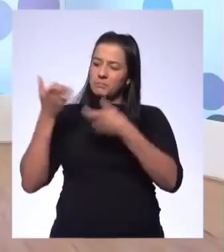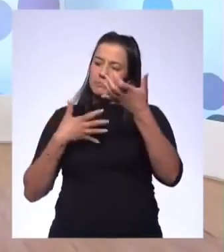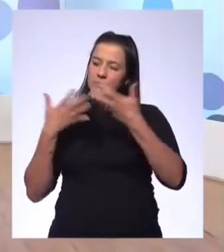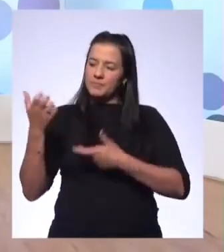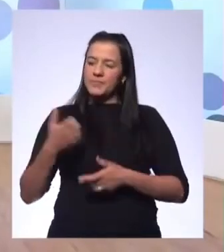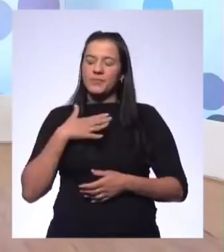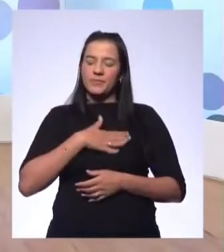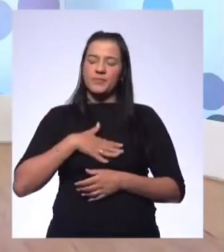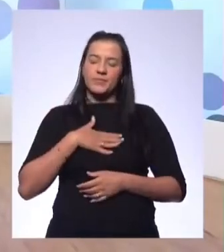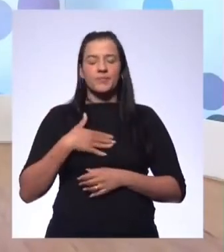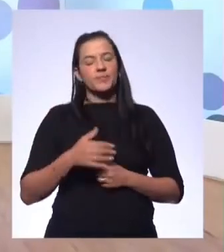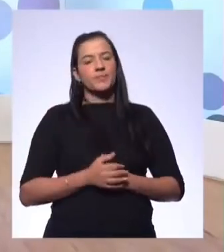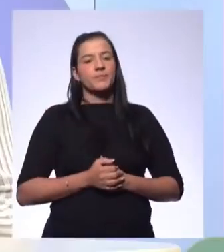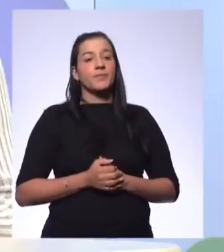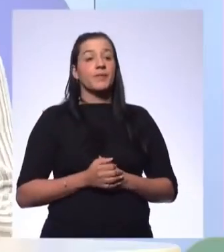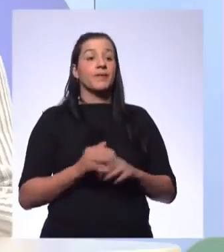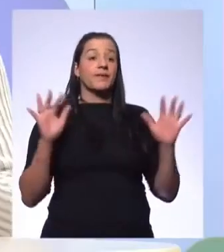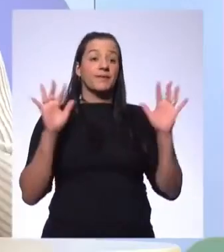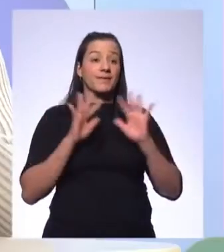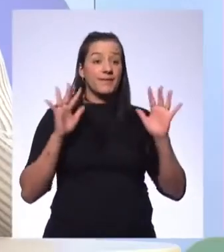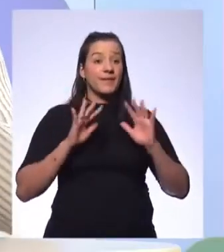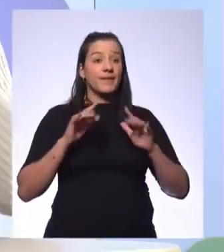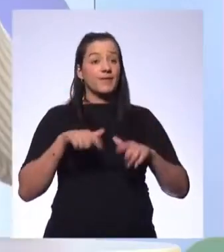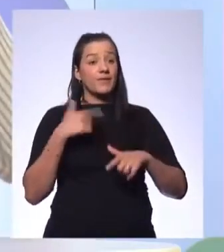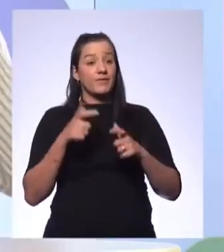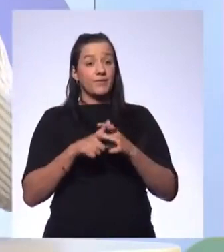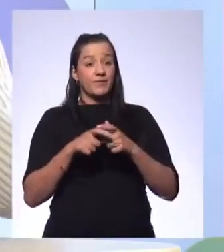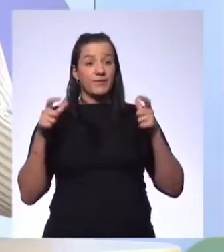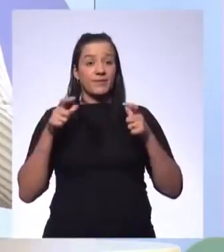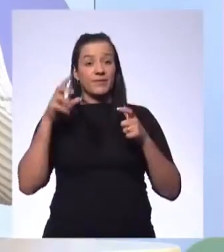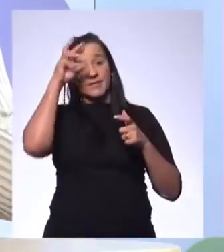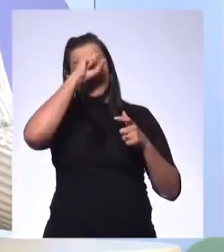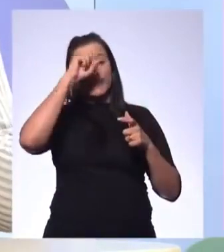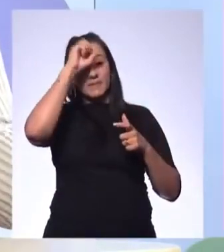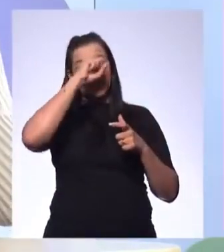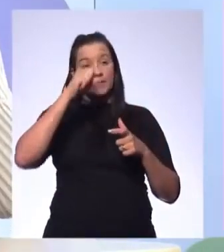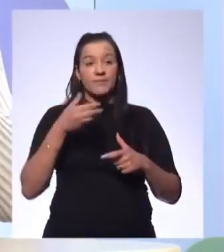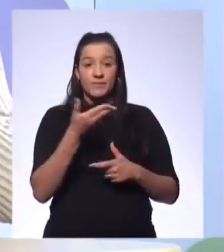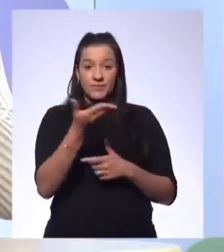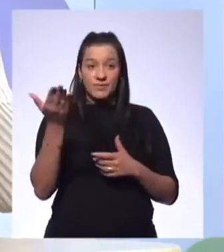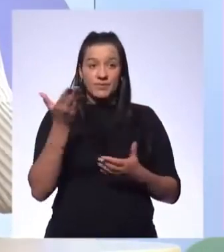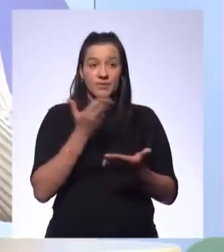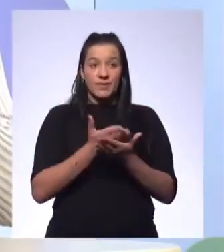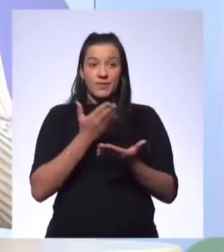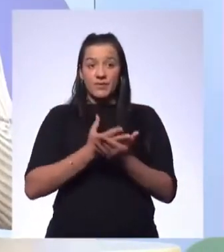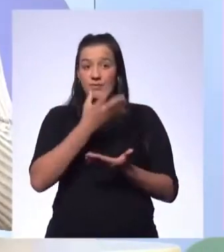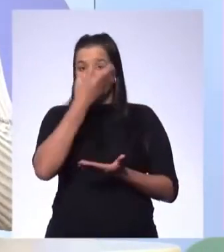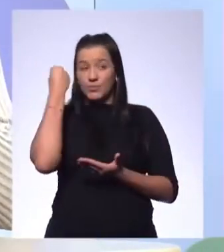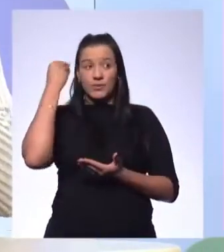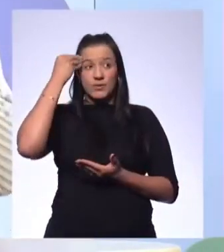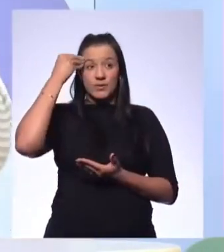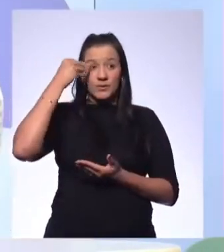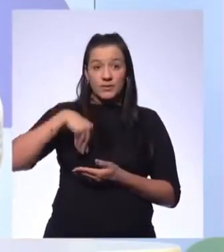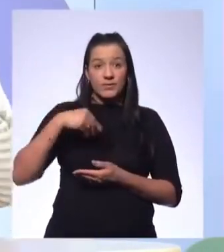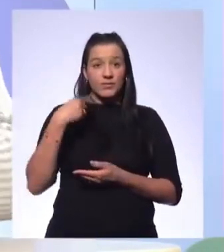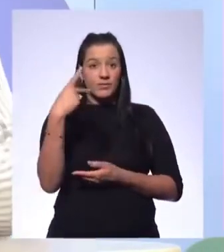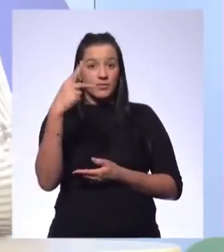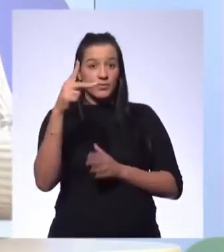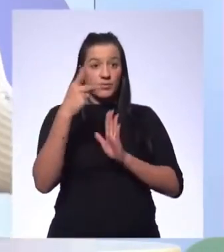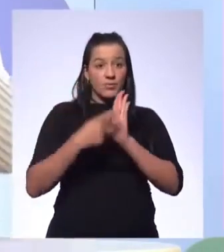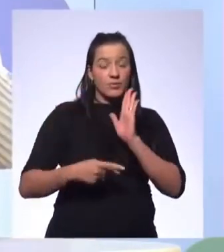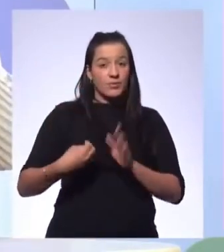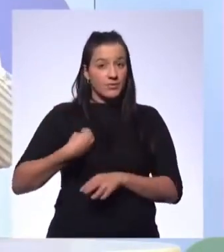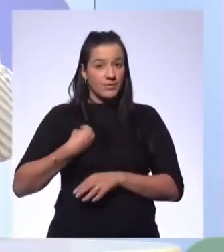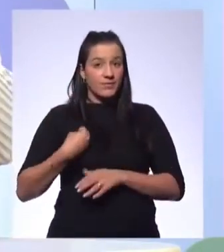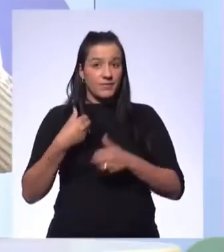foi muito bacana. Legal, a gente vai crescendo e aprendendo. Estudante, nunca desista do seu projeto de